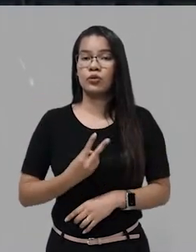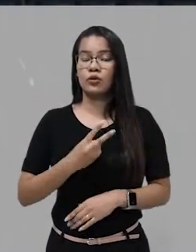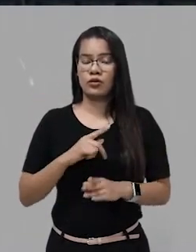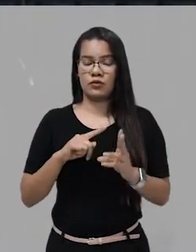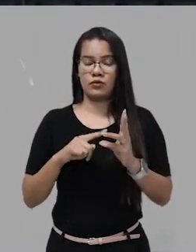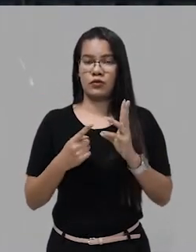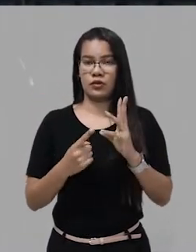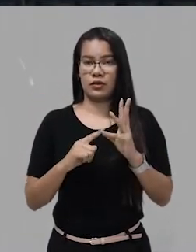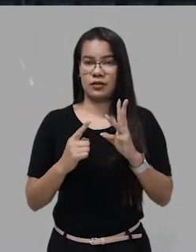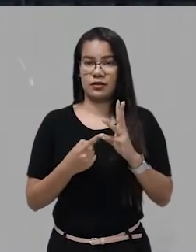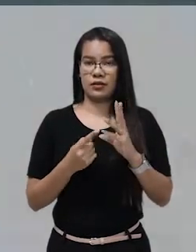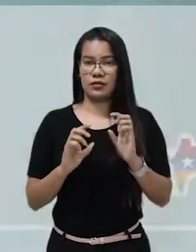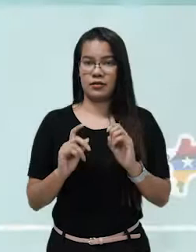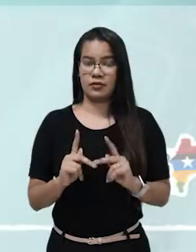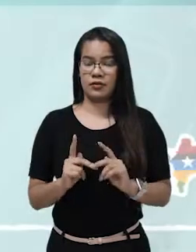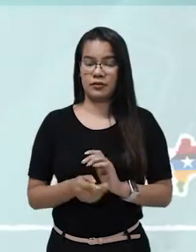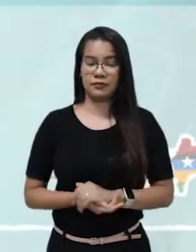vogal.